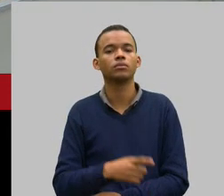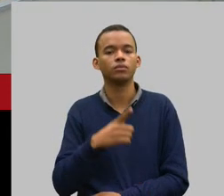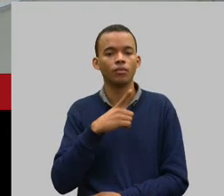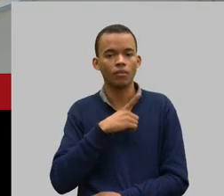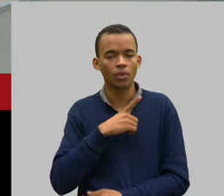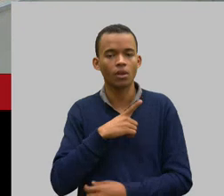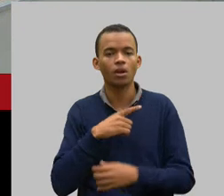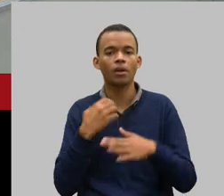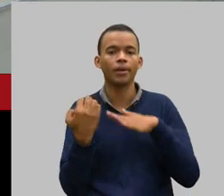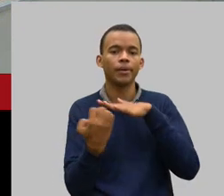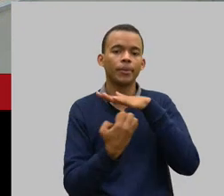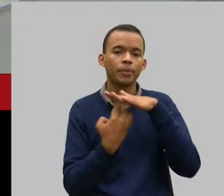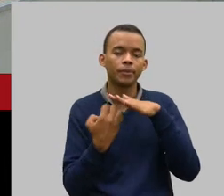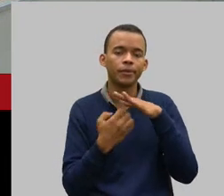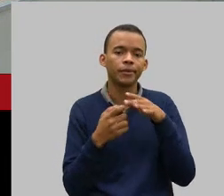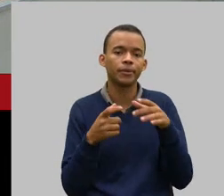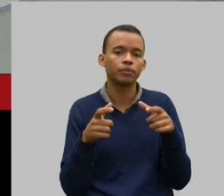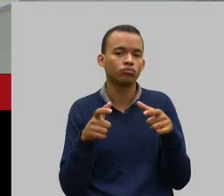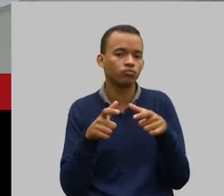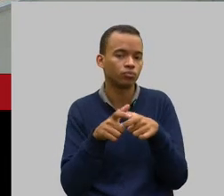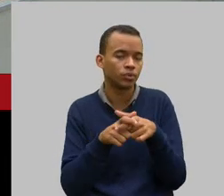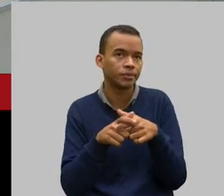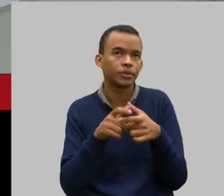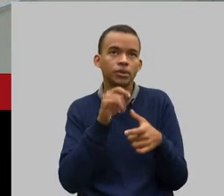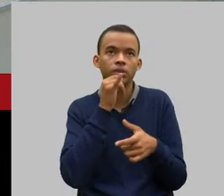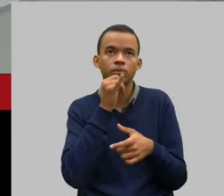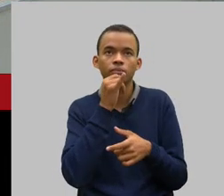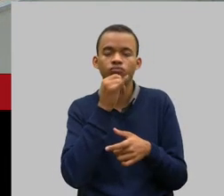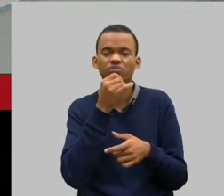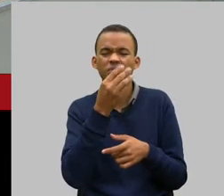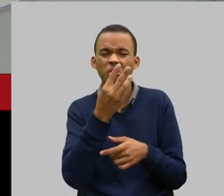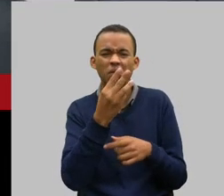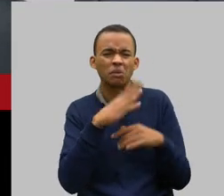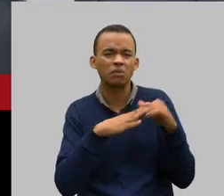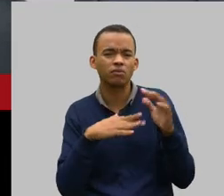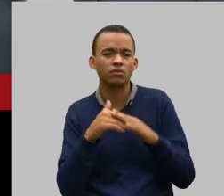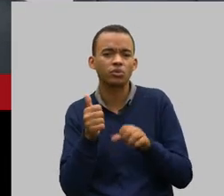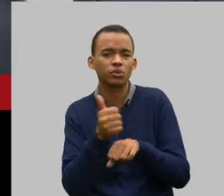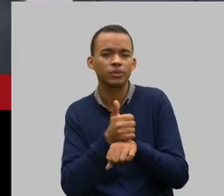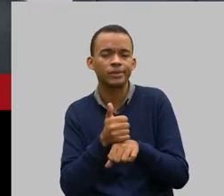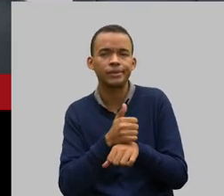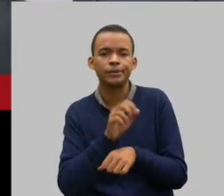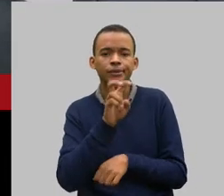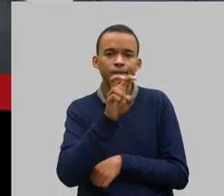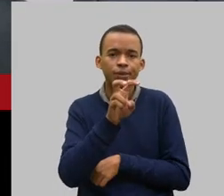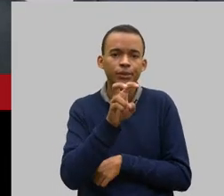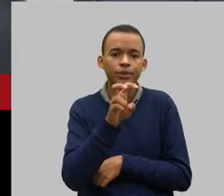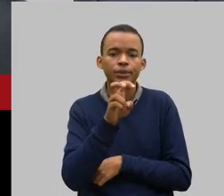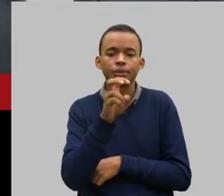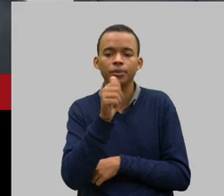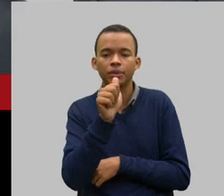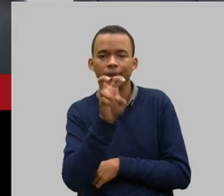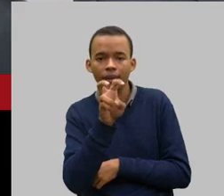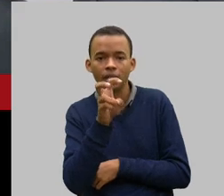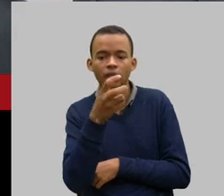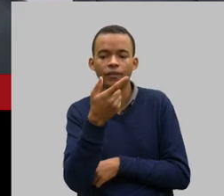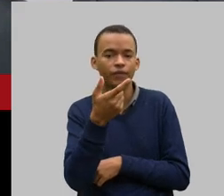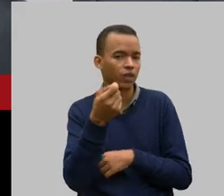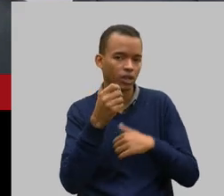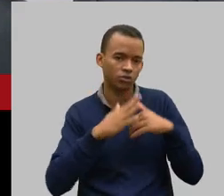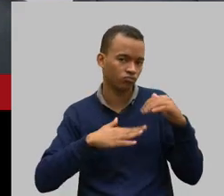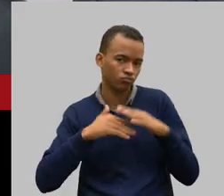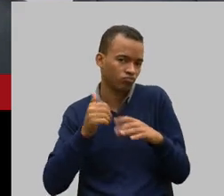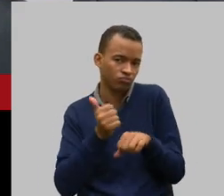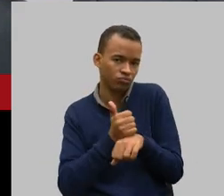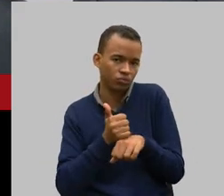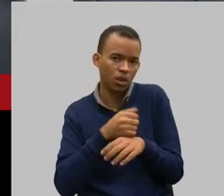de 3 5 10 15 20 funcionários e hoje tá passando né por uma dificuldade né mais uma vez né